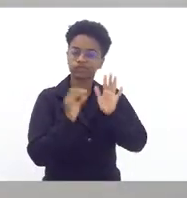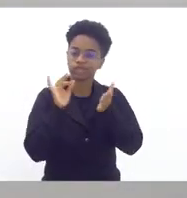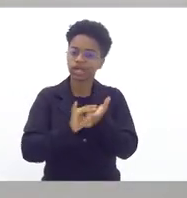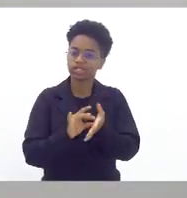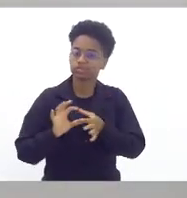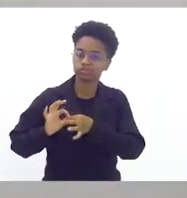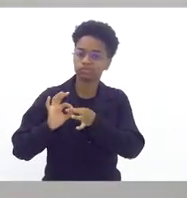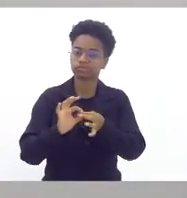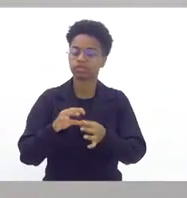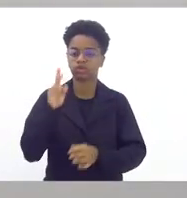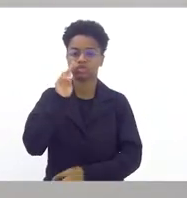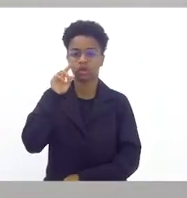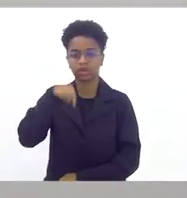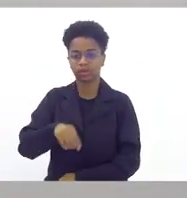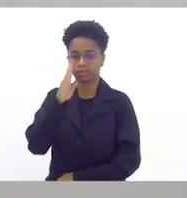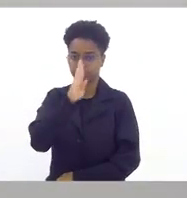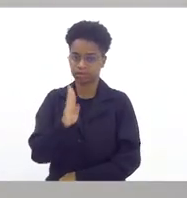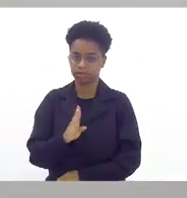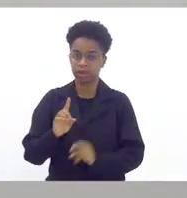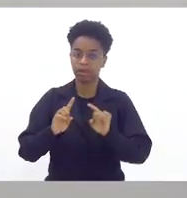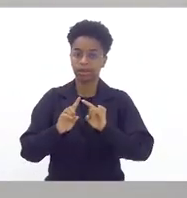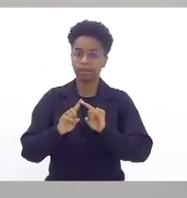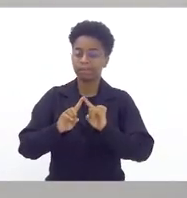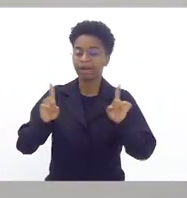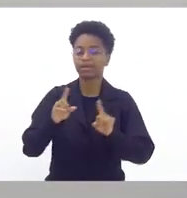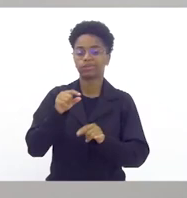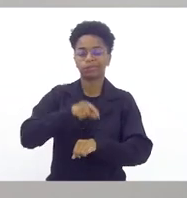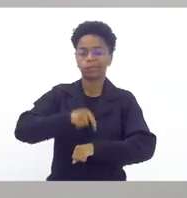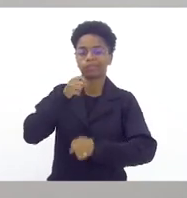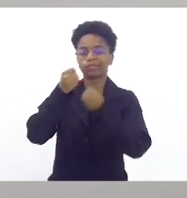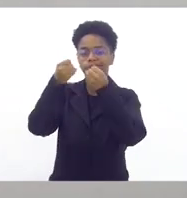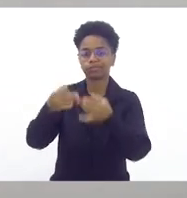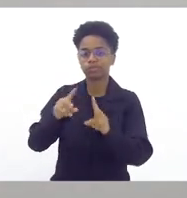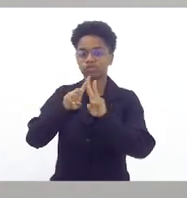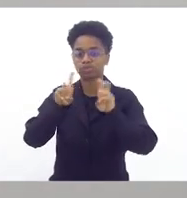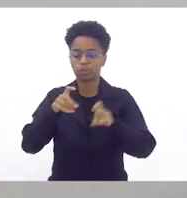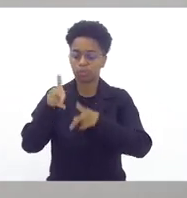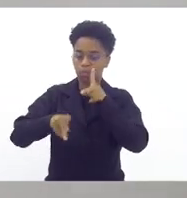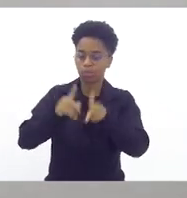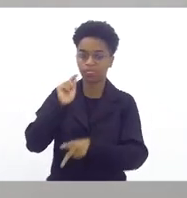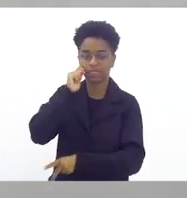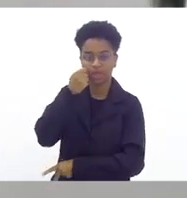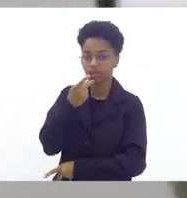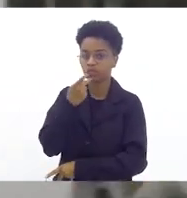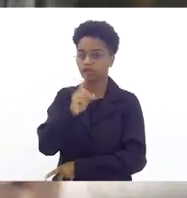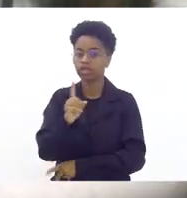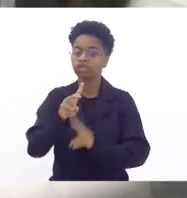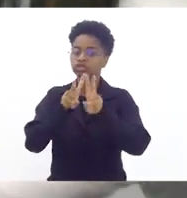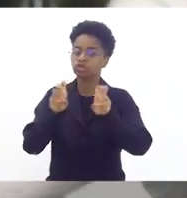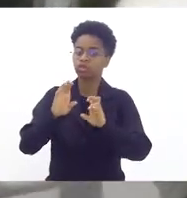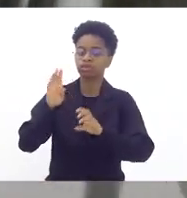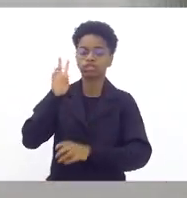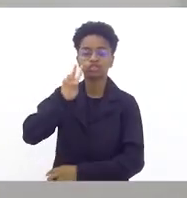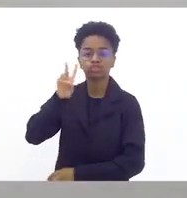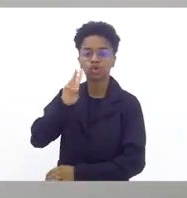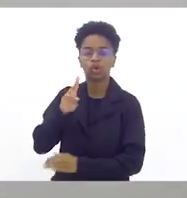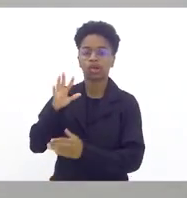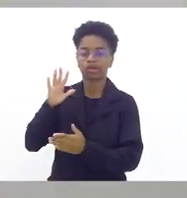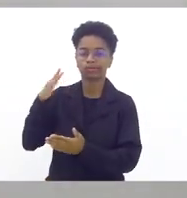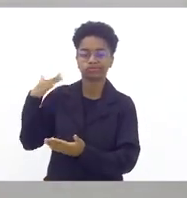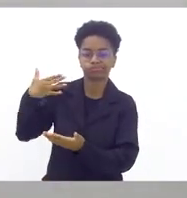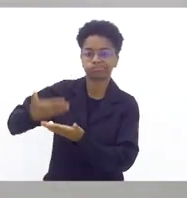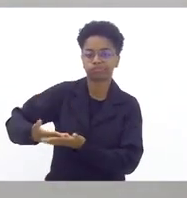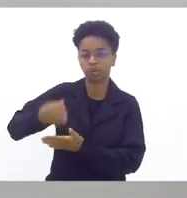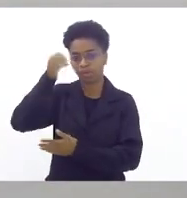Quando se fala do povo negro, não se coloca a sua história como história de conhecimentos, como história de formação,